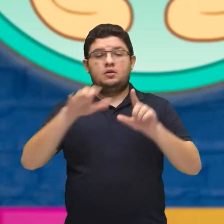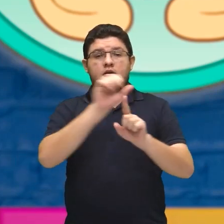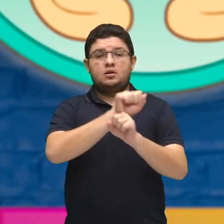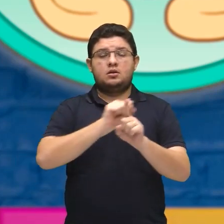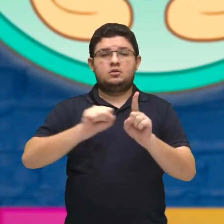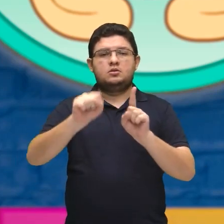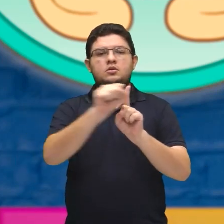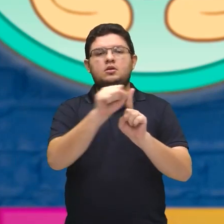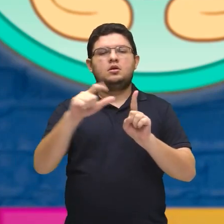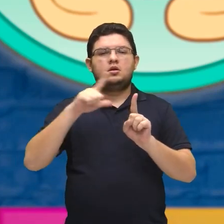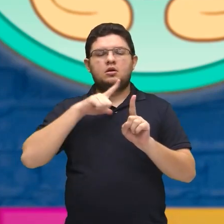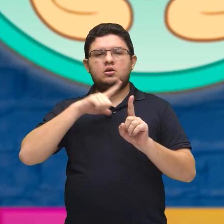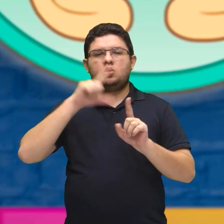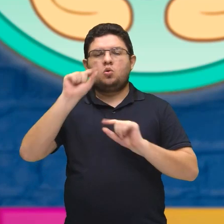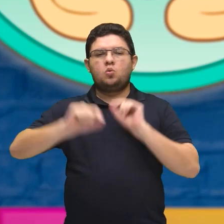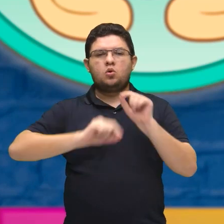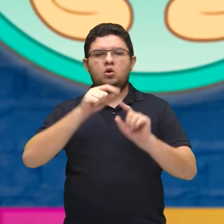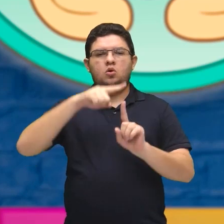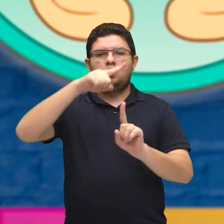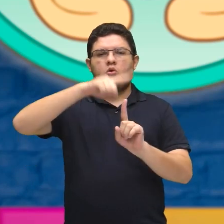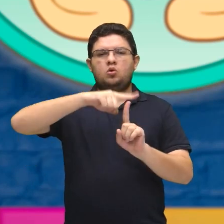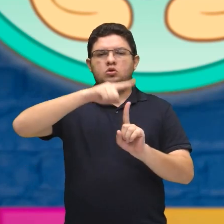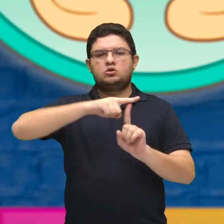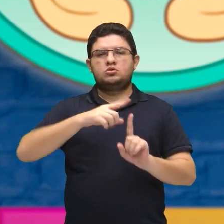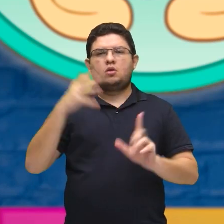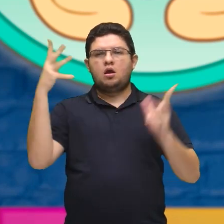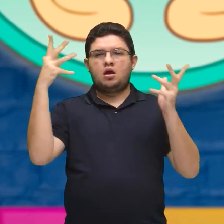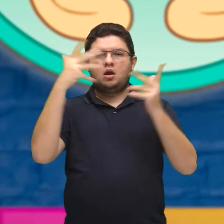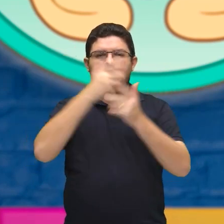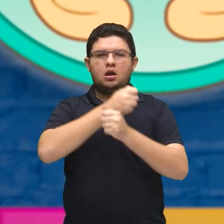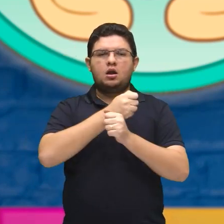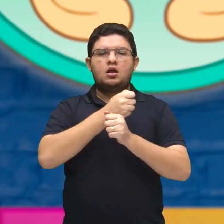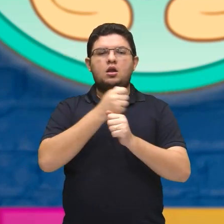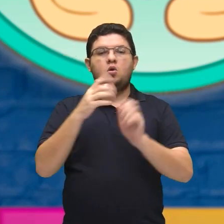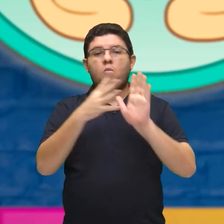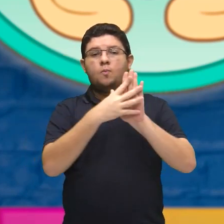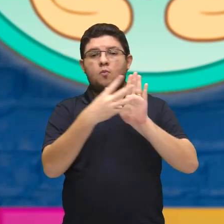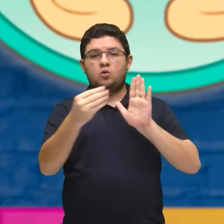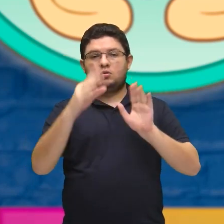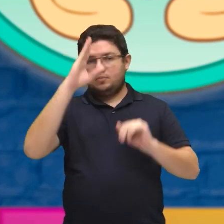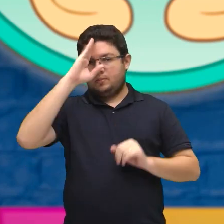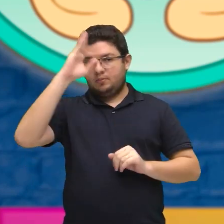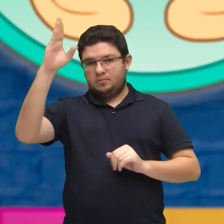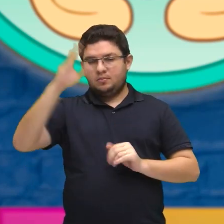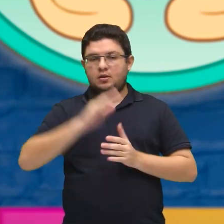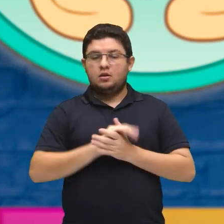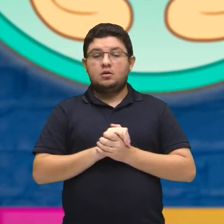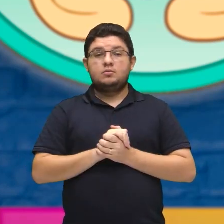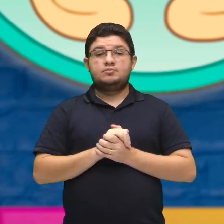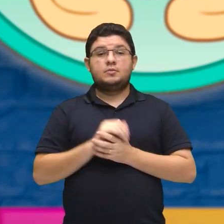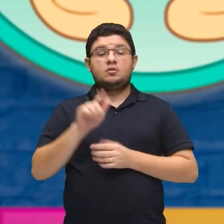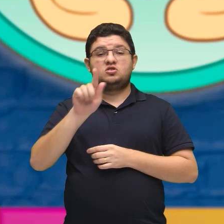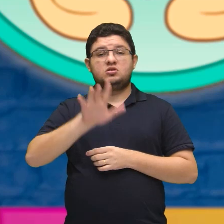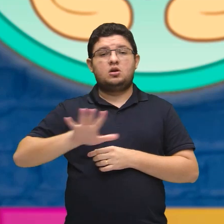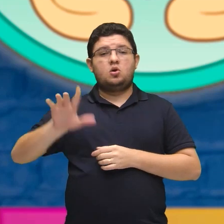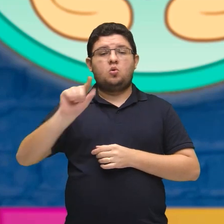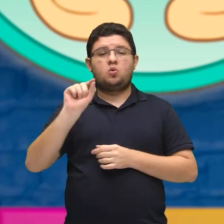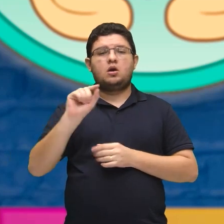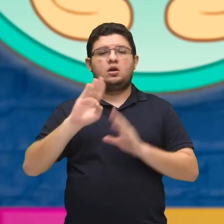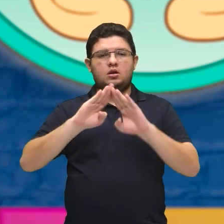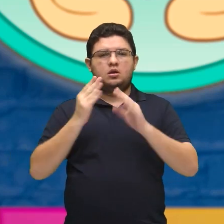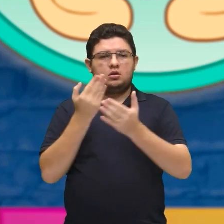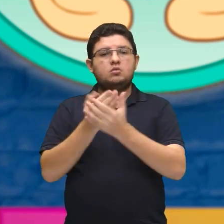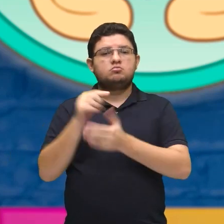normas na escola. Então, em geral, esse grupo dominante reafirma